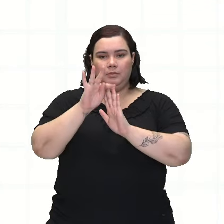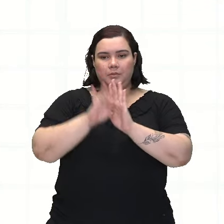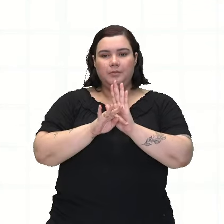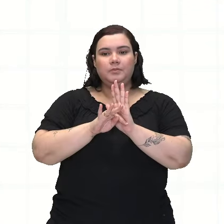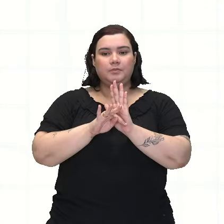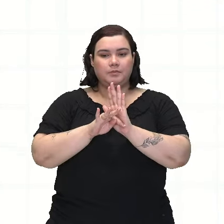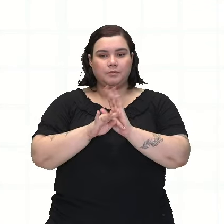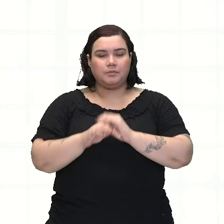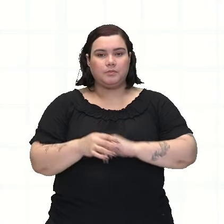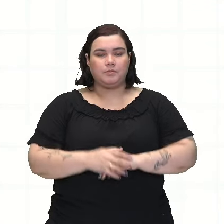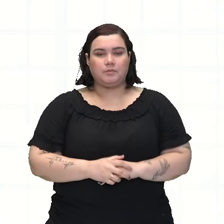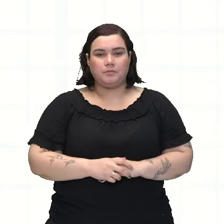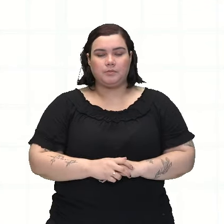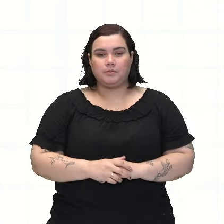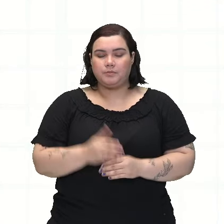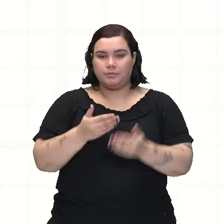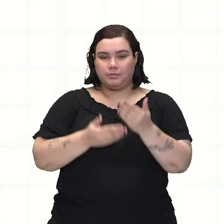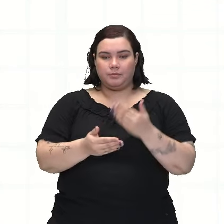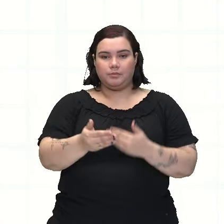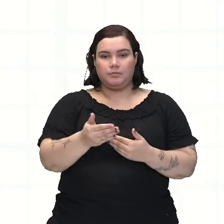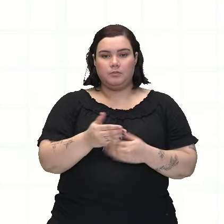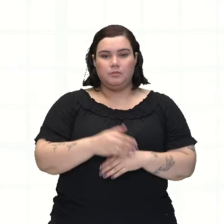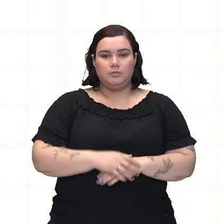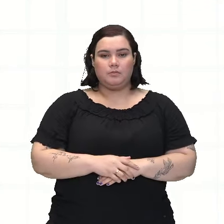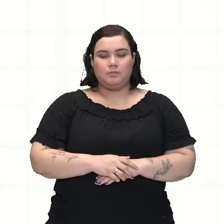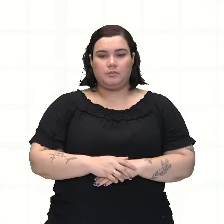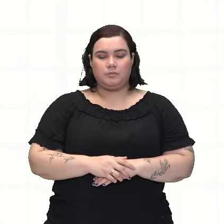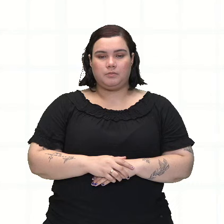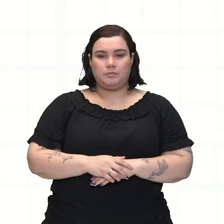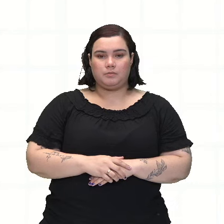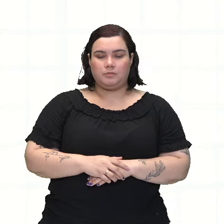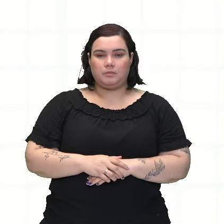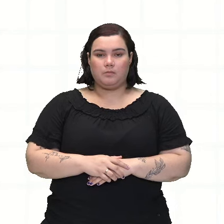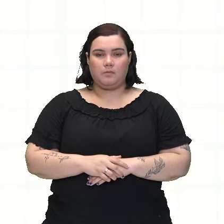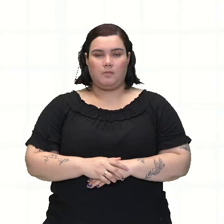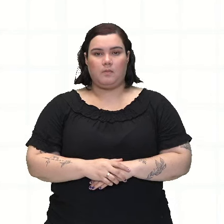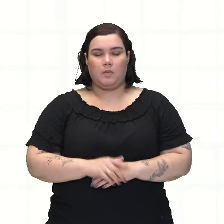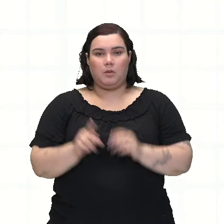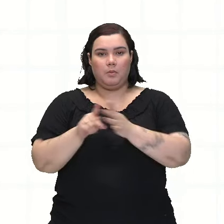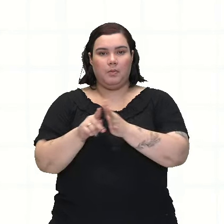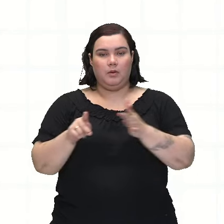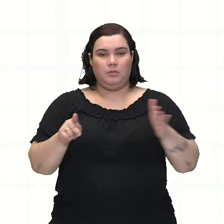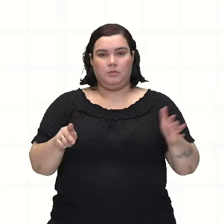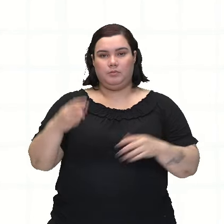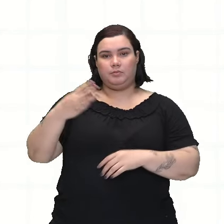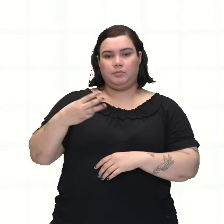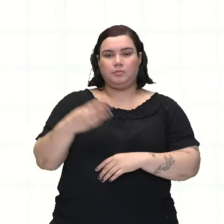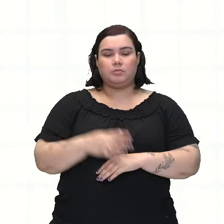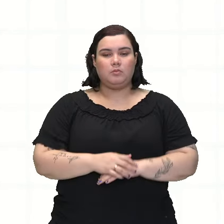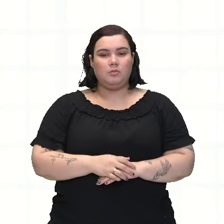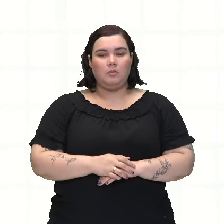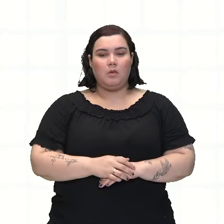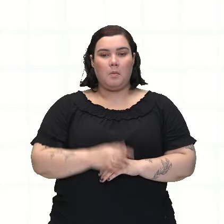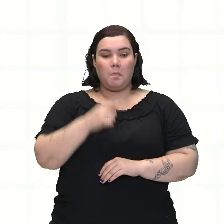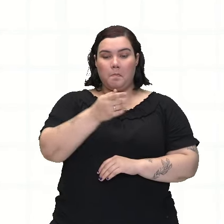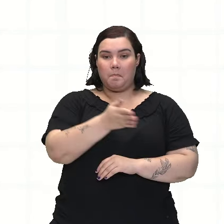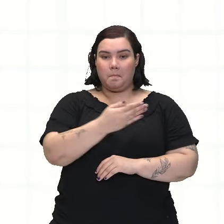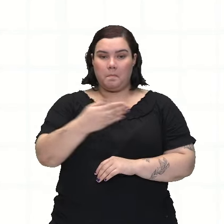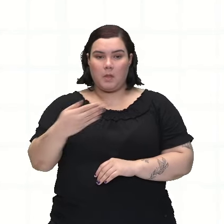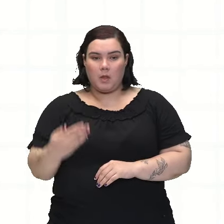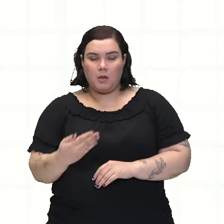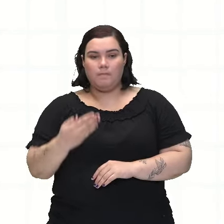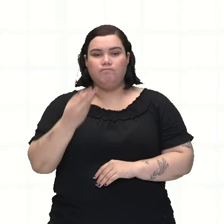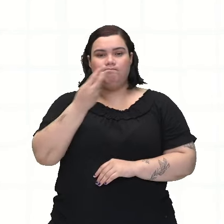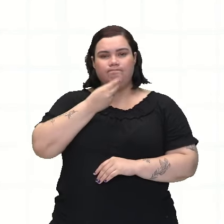textual. Aí, continuando, nesse outro período, esse peixe é apreciado